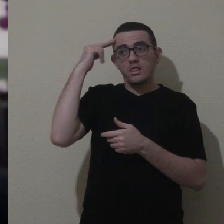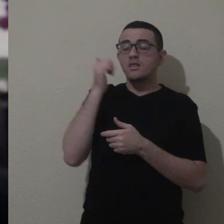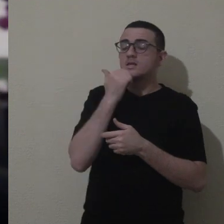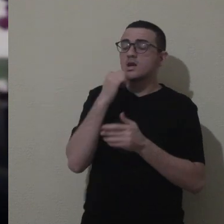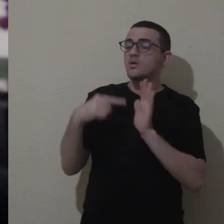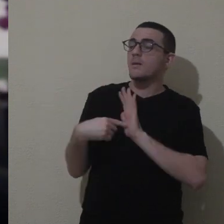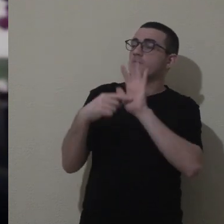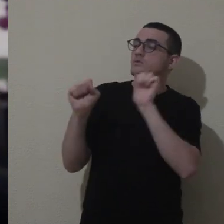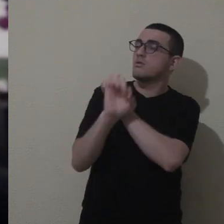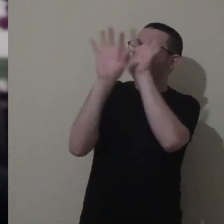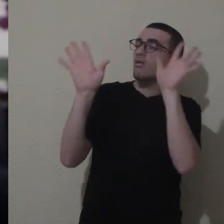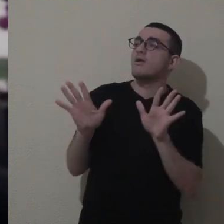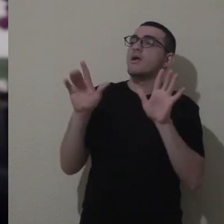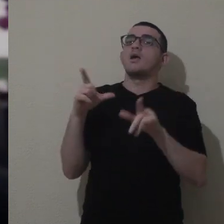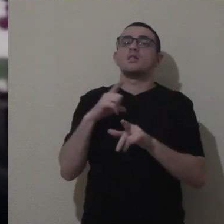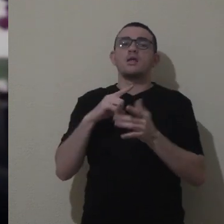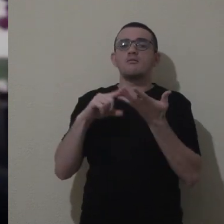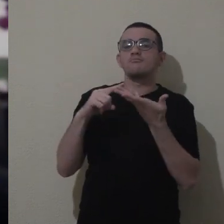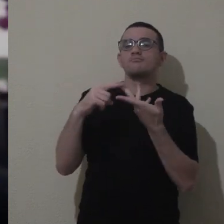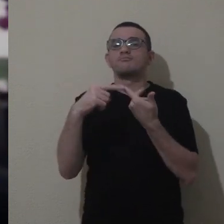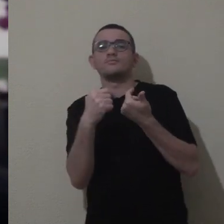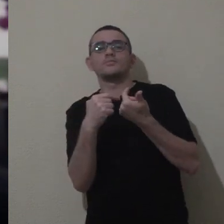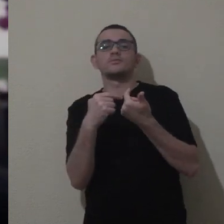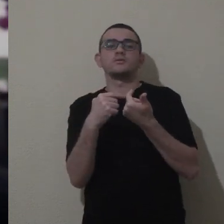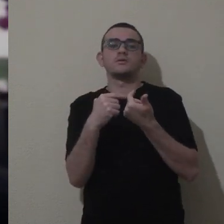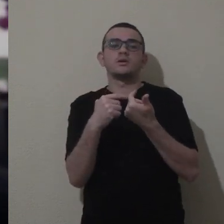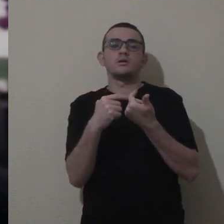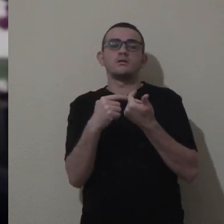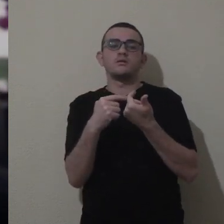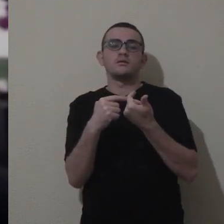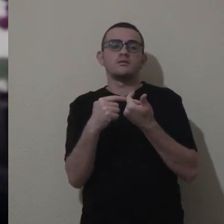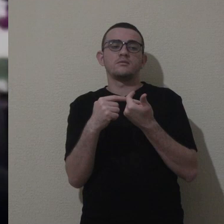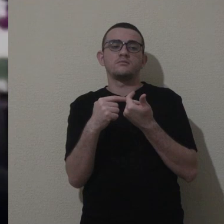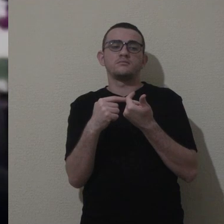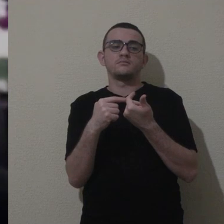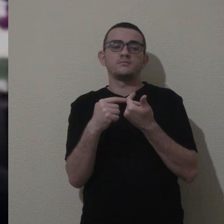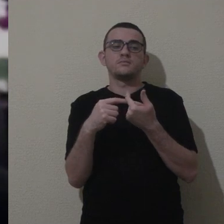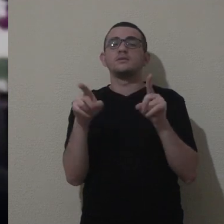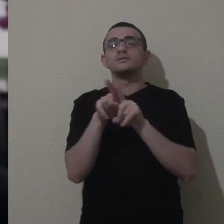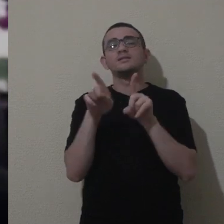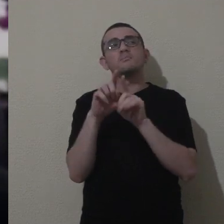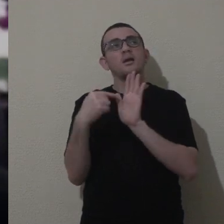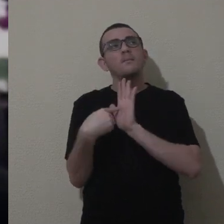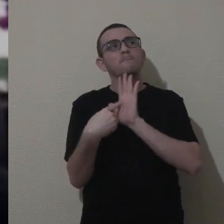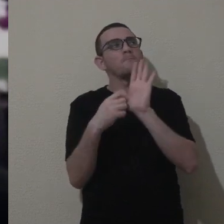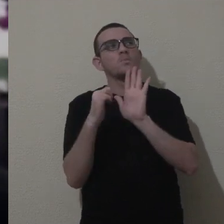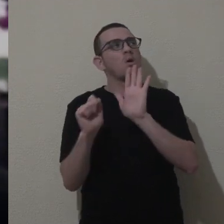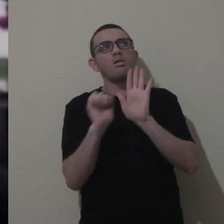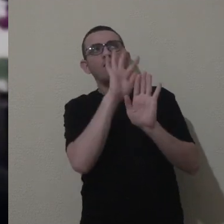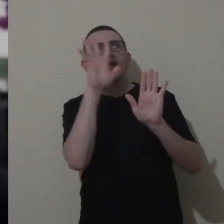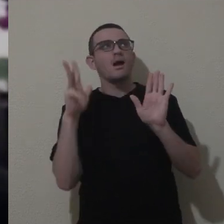está mostrando isso muito clara, ela tem esses elementos aí, né, bem